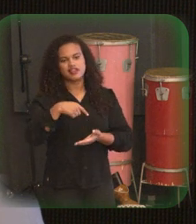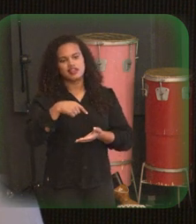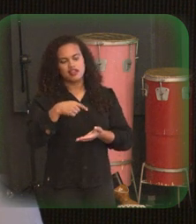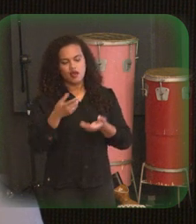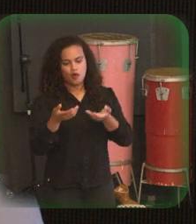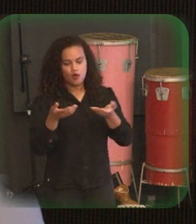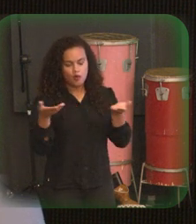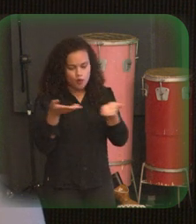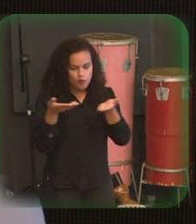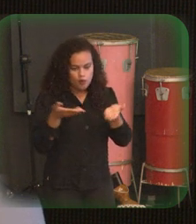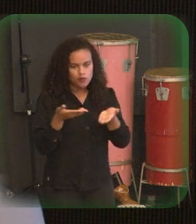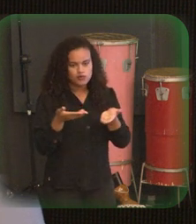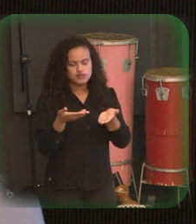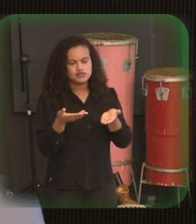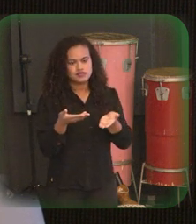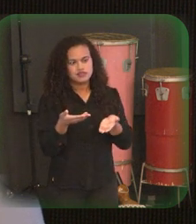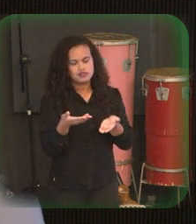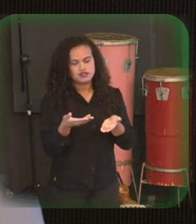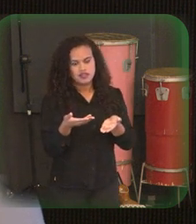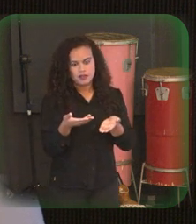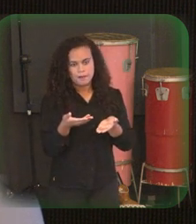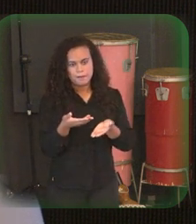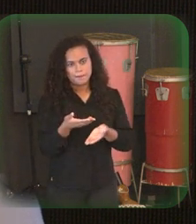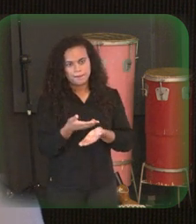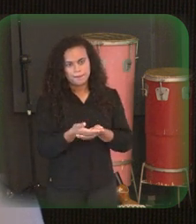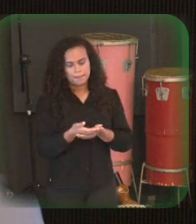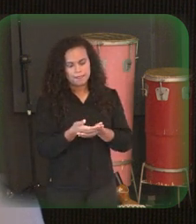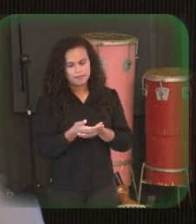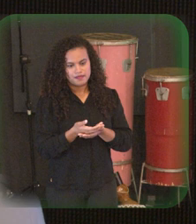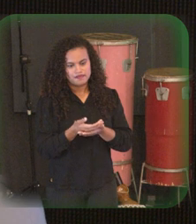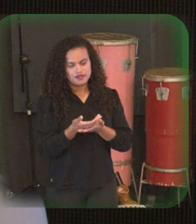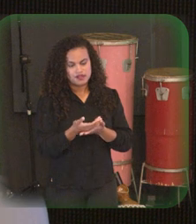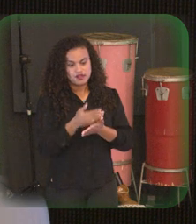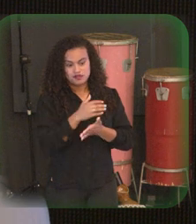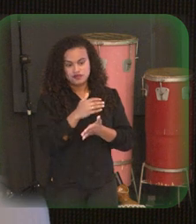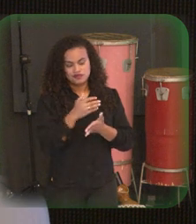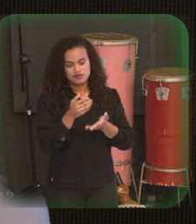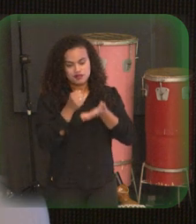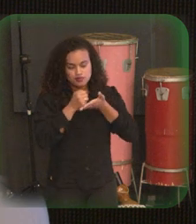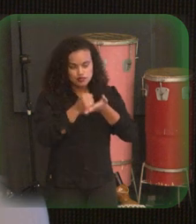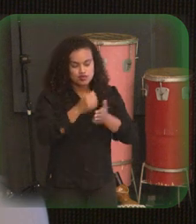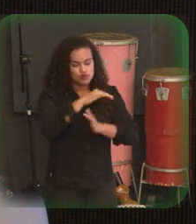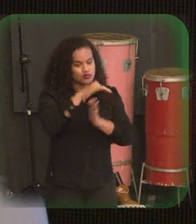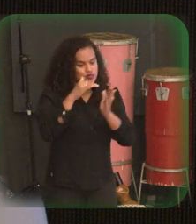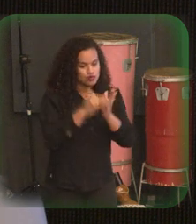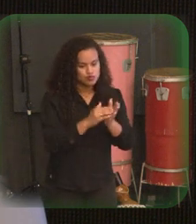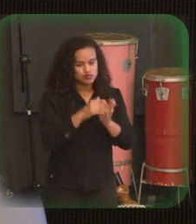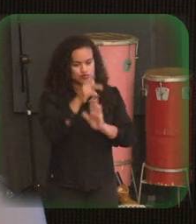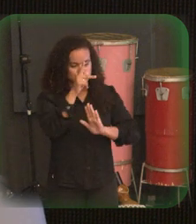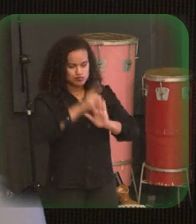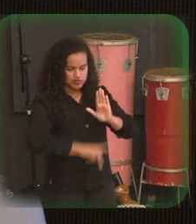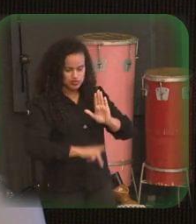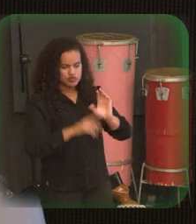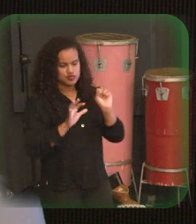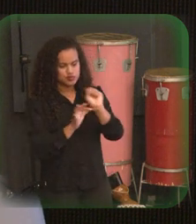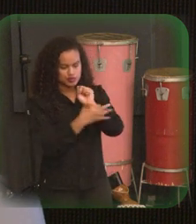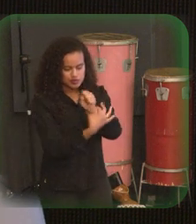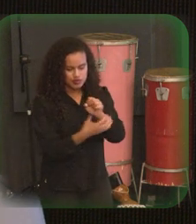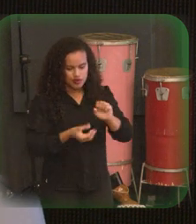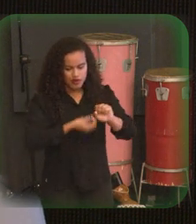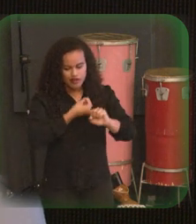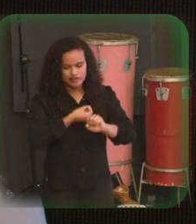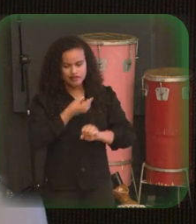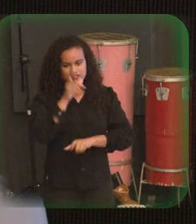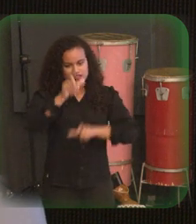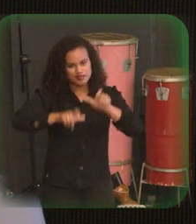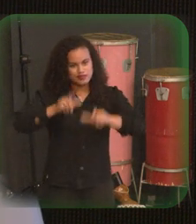aqui justamente para fazer com que todos os nossos programas de promoção, de proteção, a vida das pessoas chega